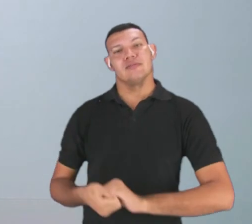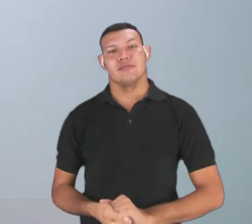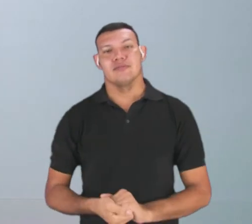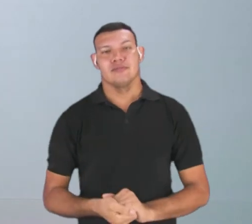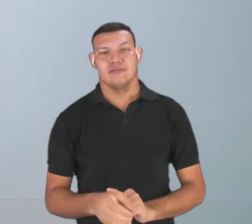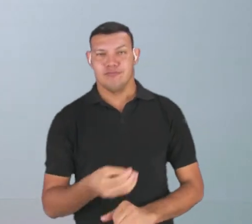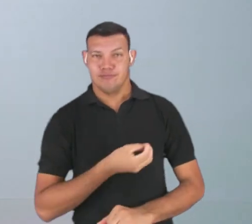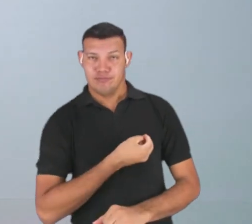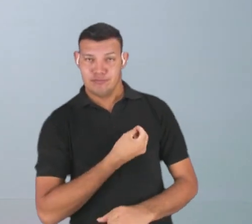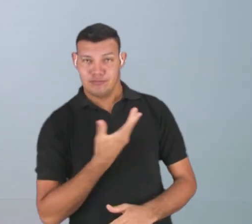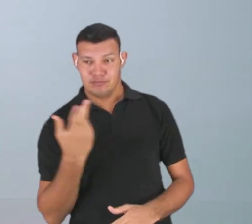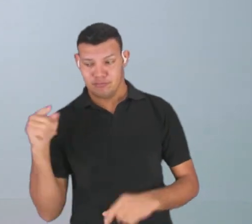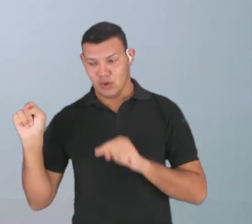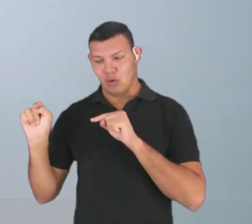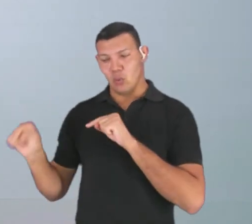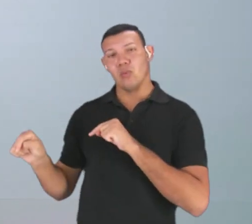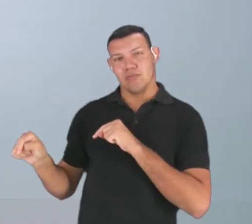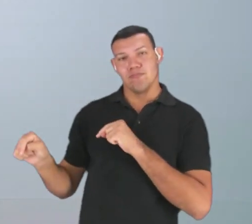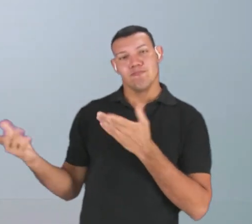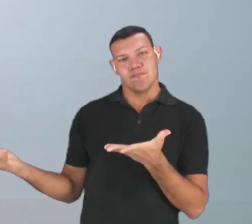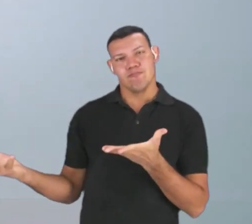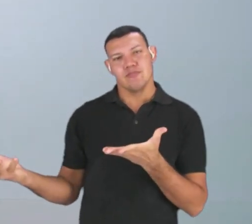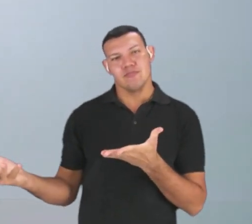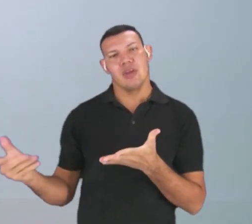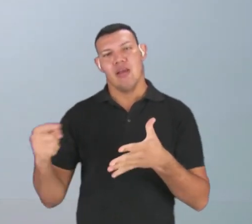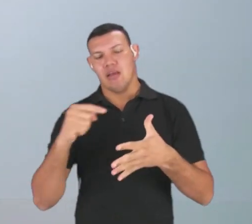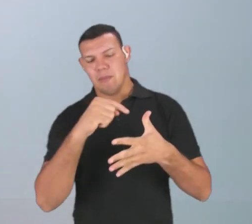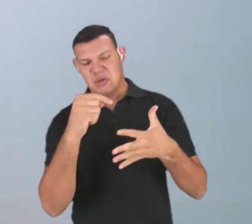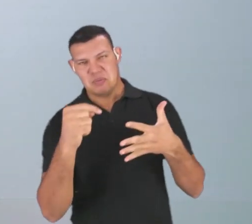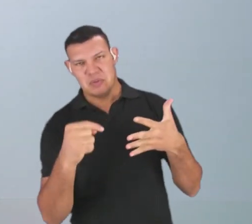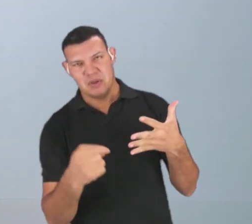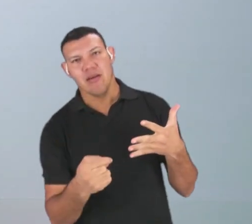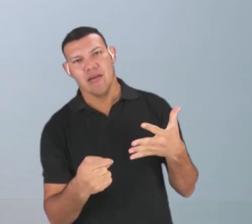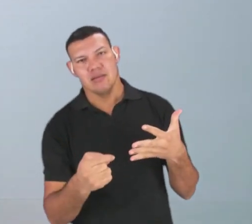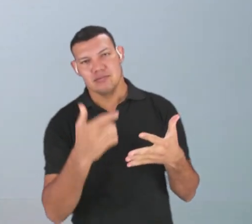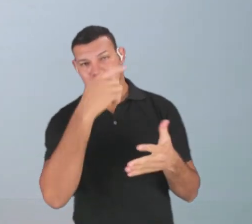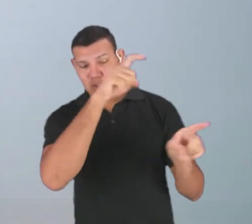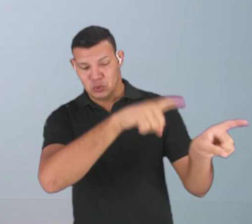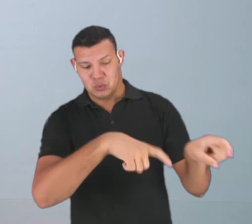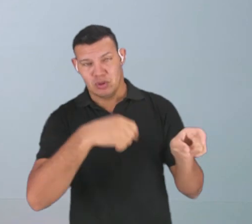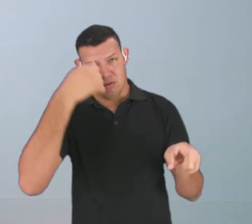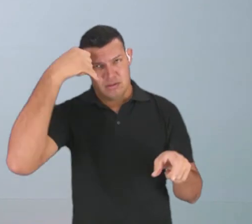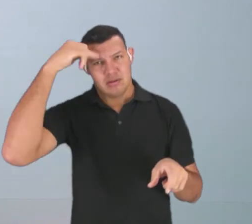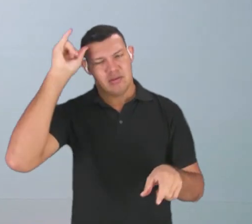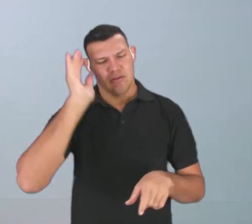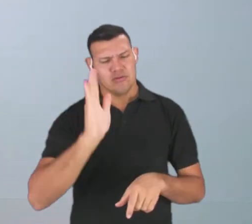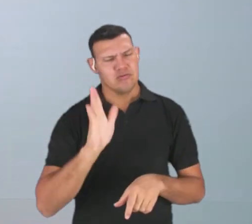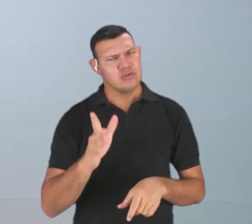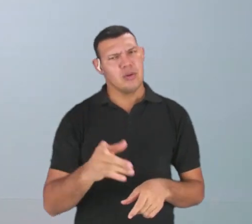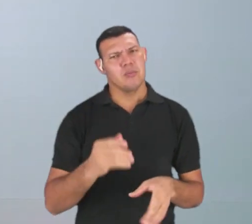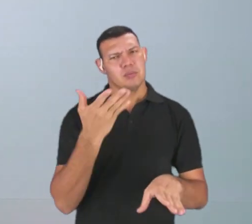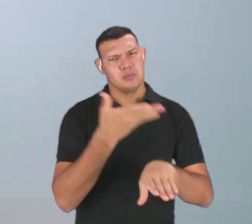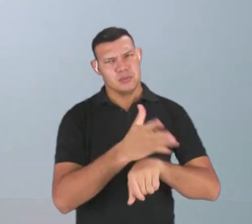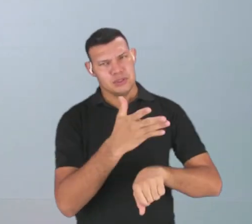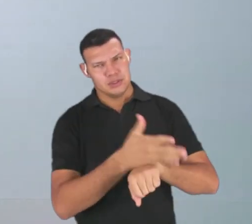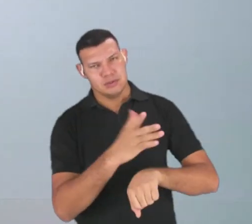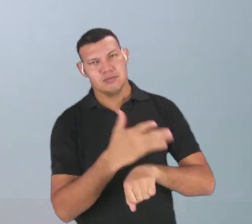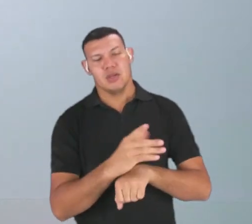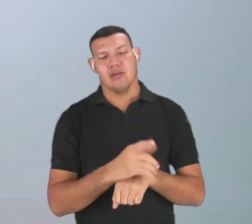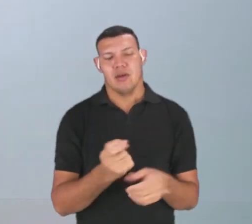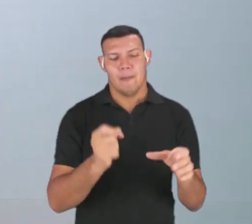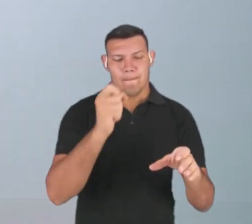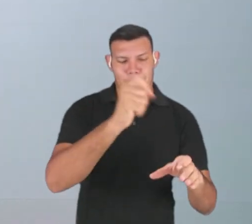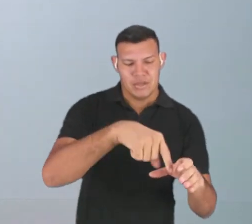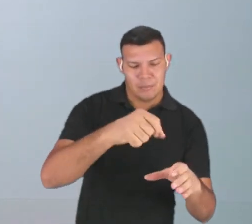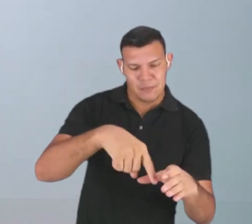de vida, né? E existem muitos casos que fazendeiros fazem um reflorestamento de áreas até então devastadas e toda